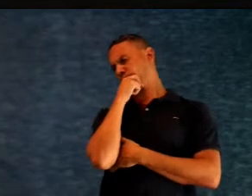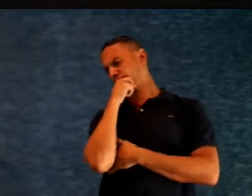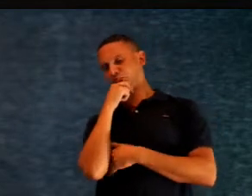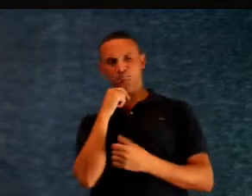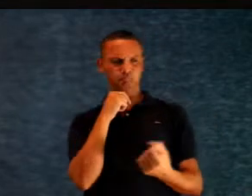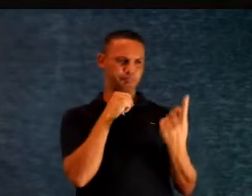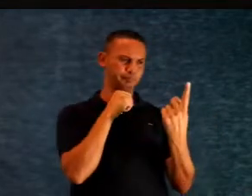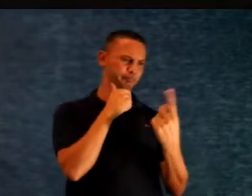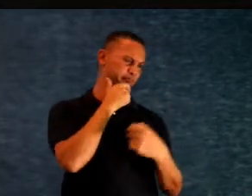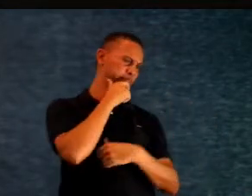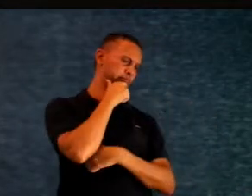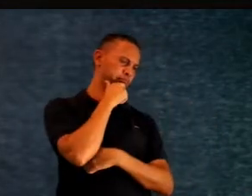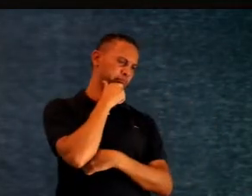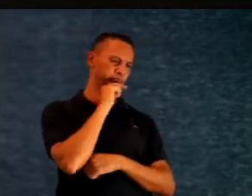alguma coisa